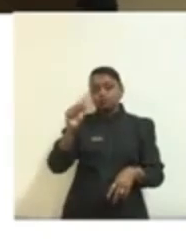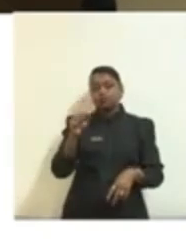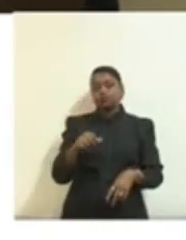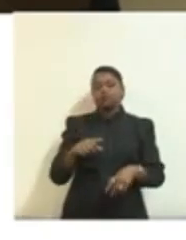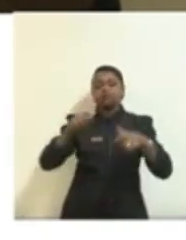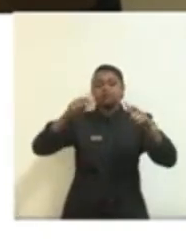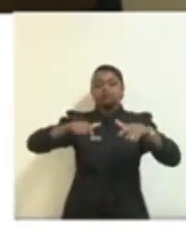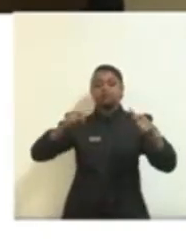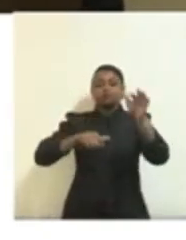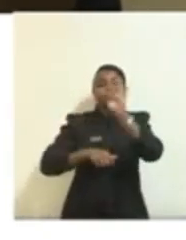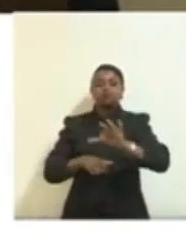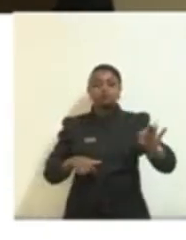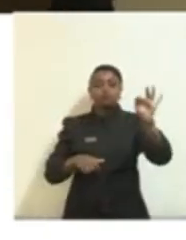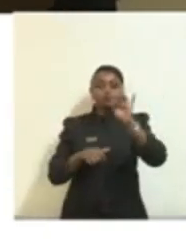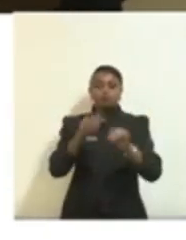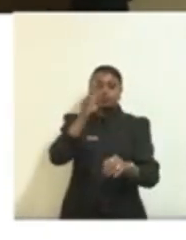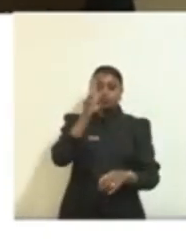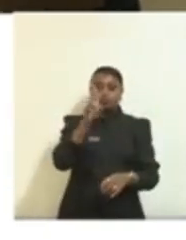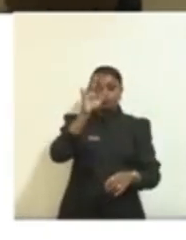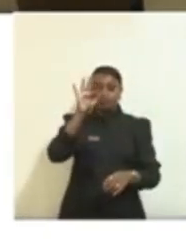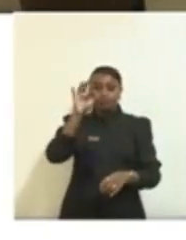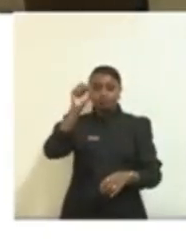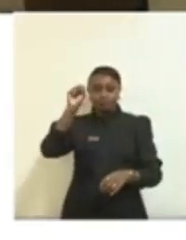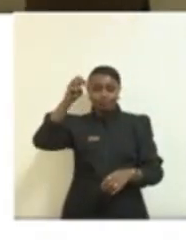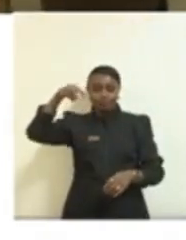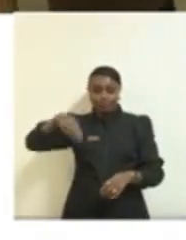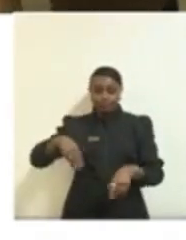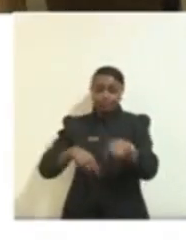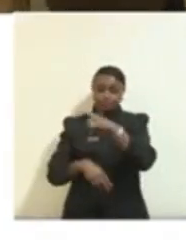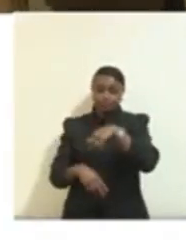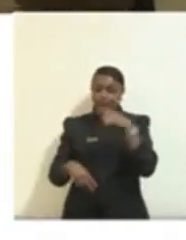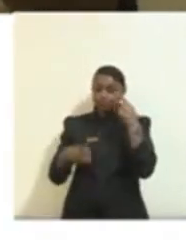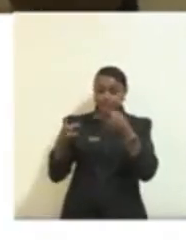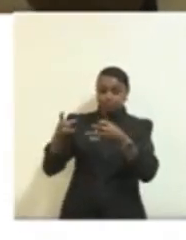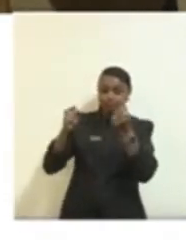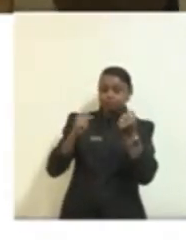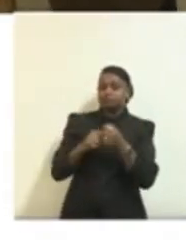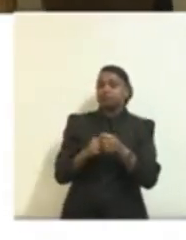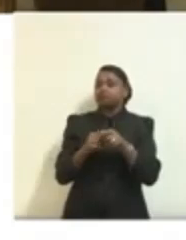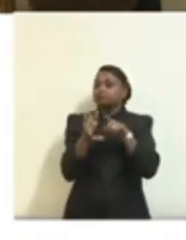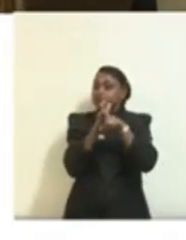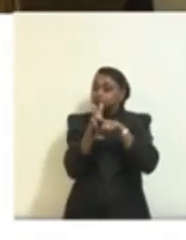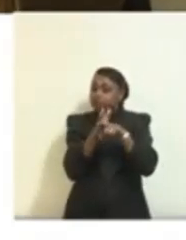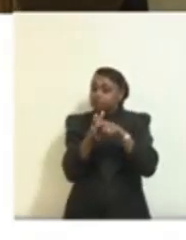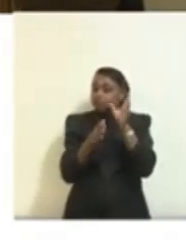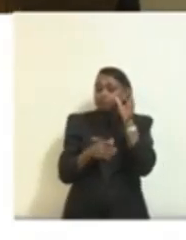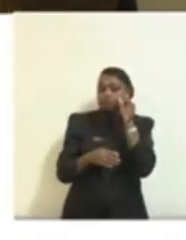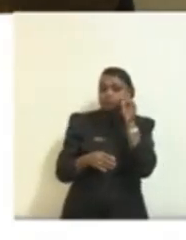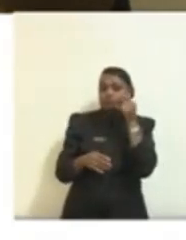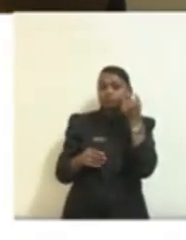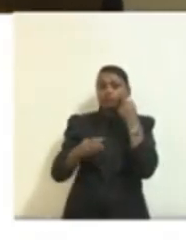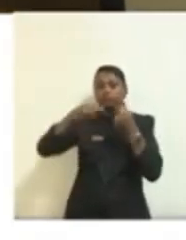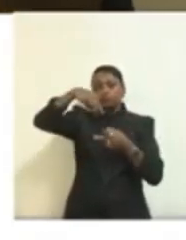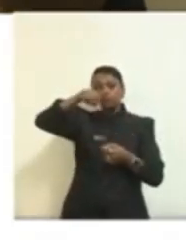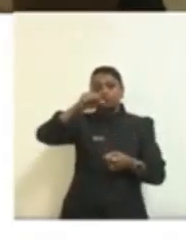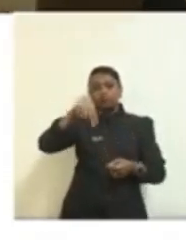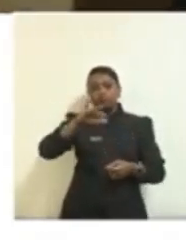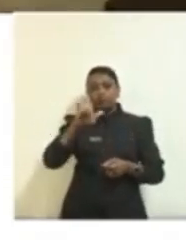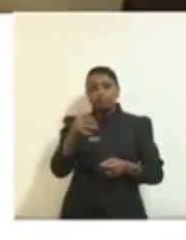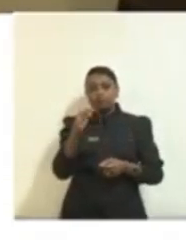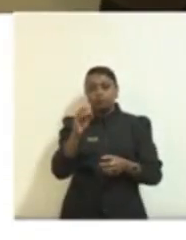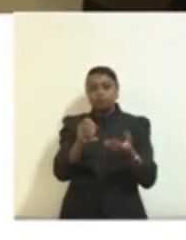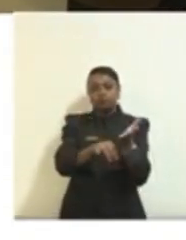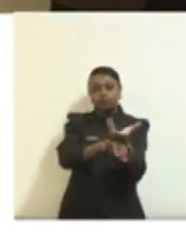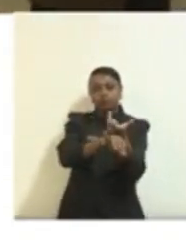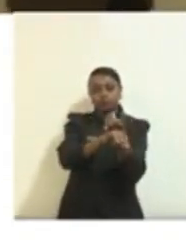micrometeorologia, e lá em Aceguá, onde nós temos tínhamos um experimento de manejo, foi avaliado por meio